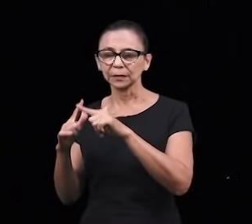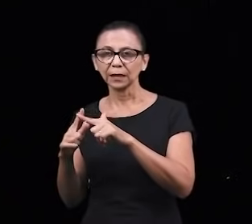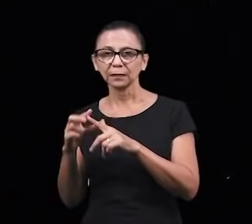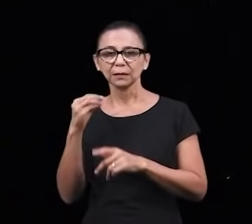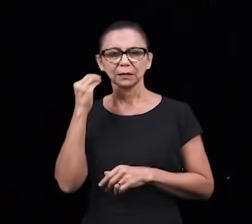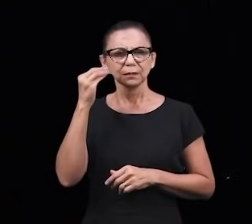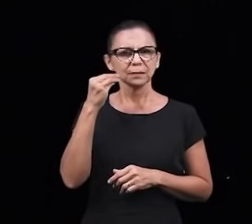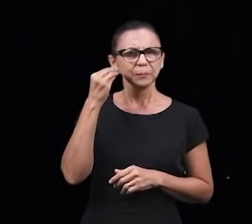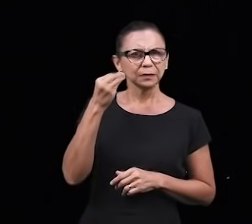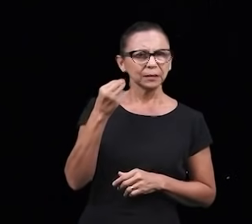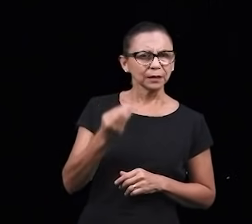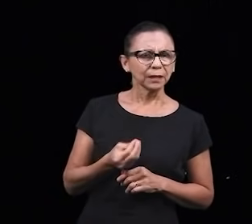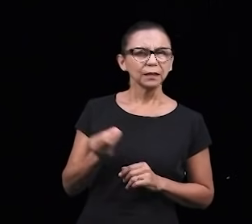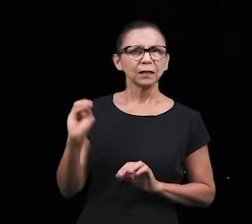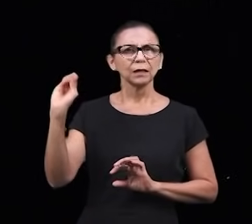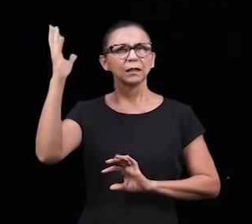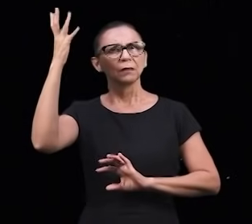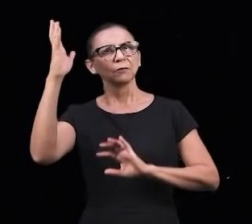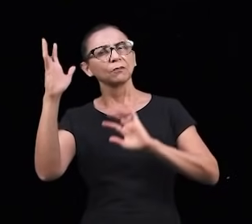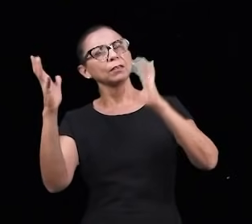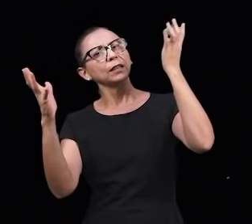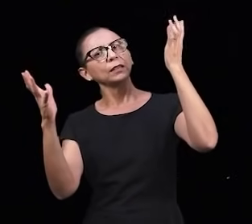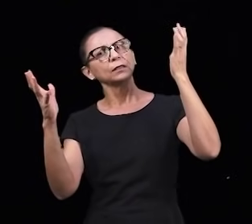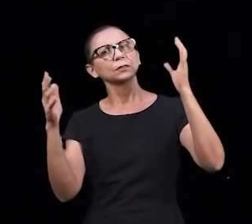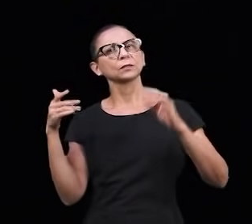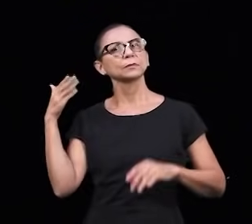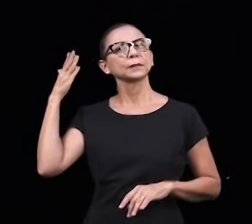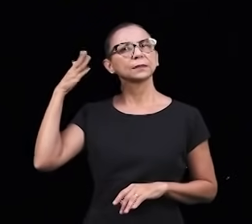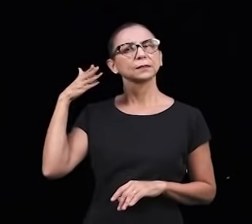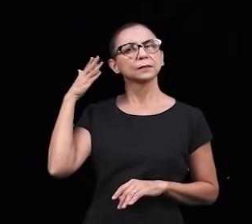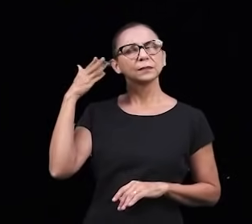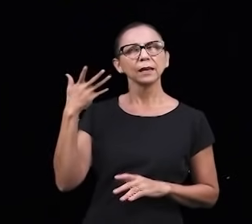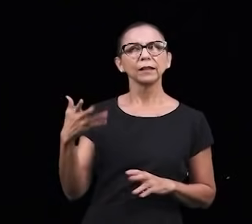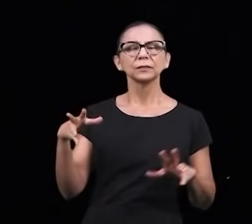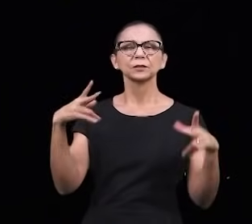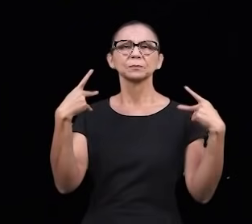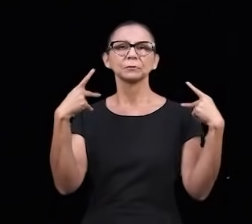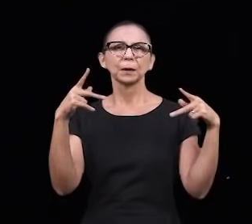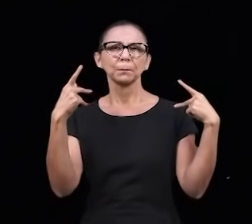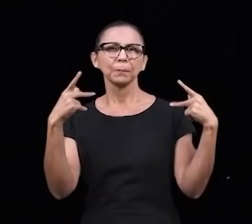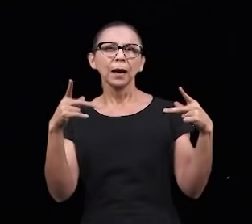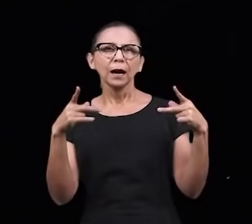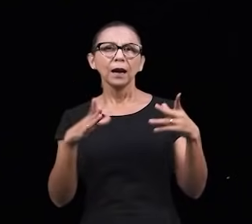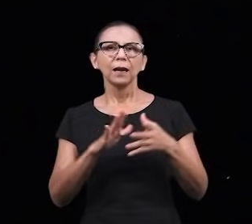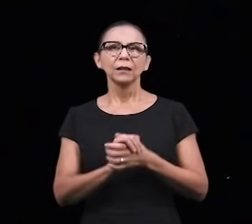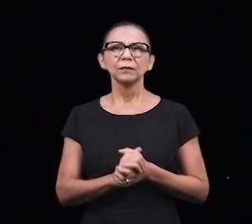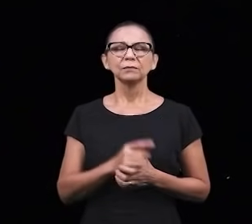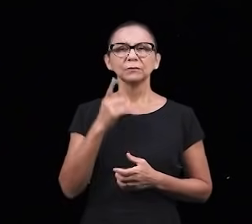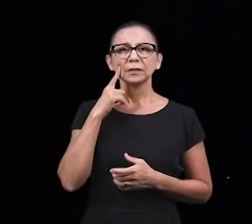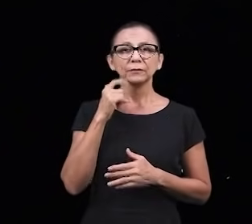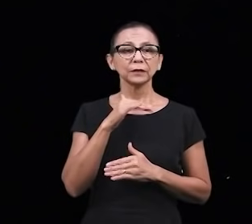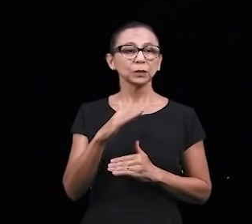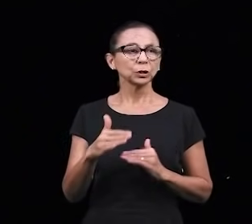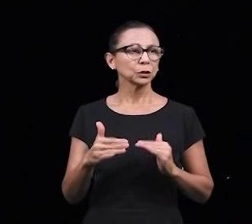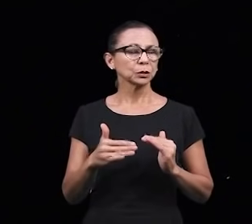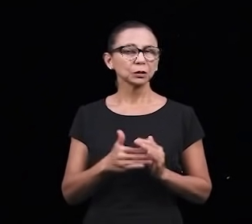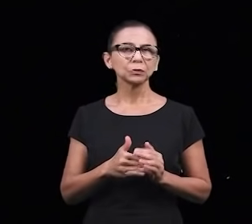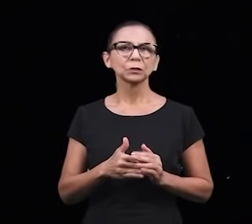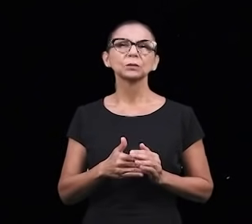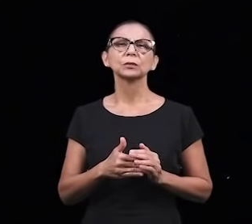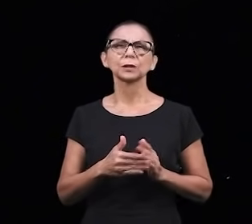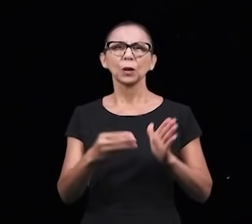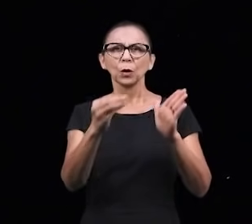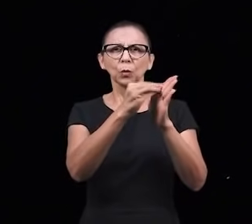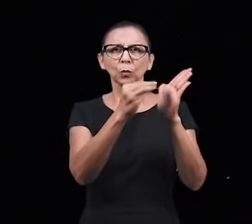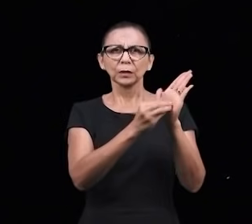que vivemos, ver aquilo que nós pregamos, conhecer ações da igreja, enfim. Há uma grande